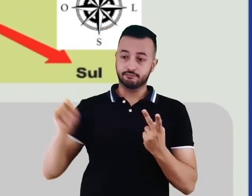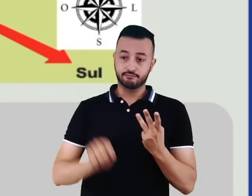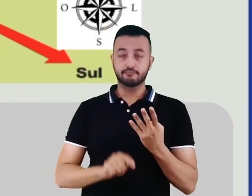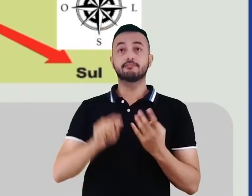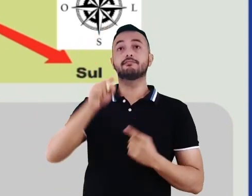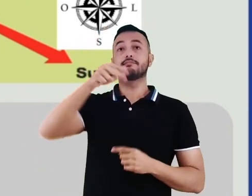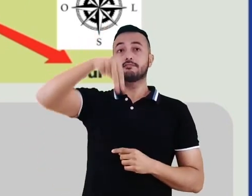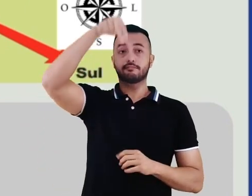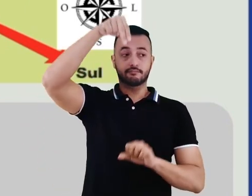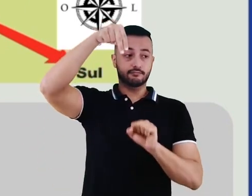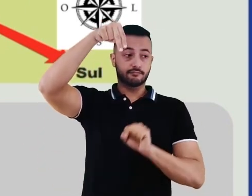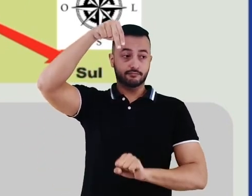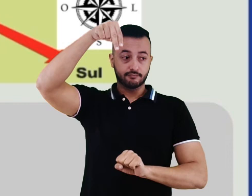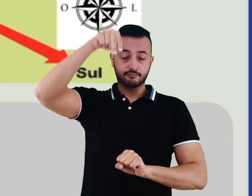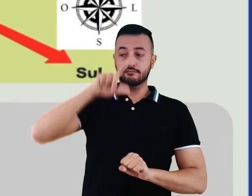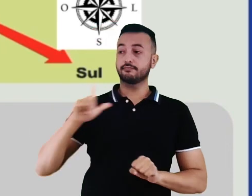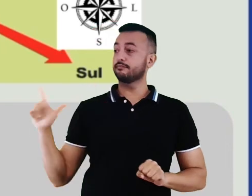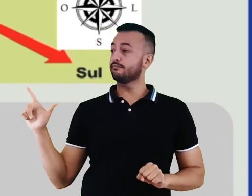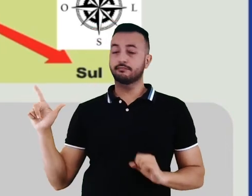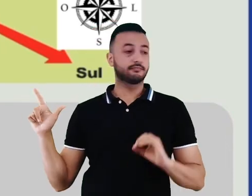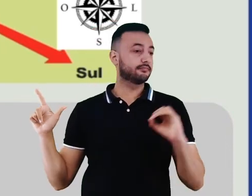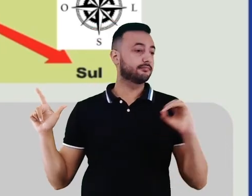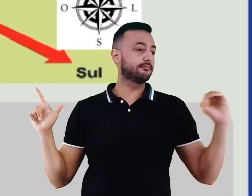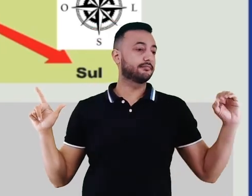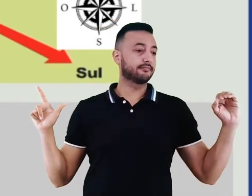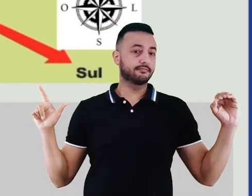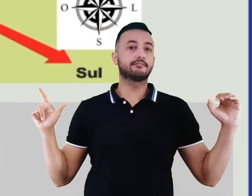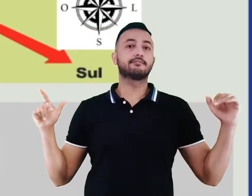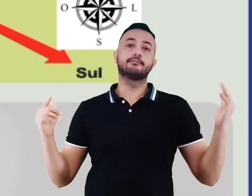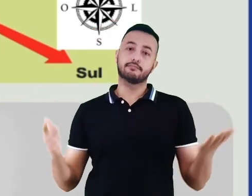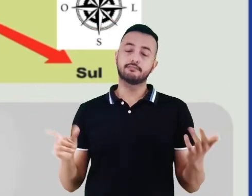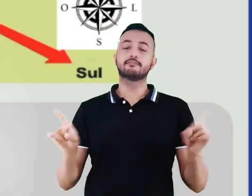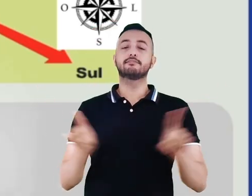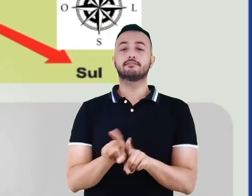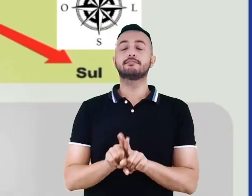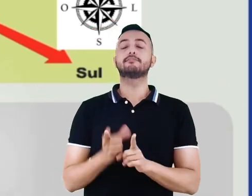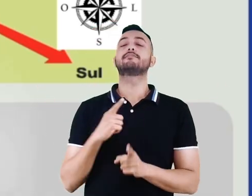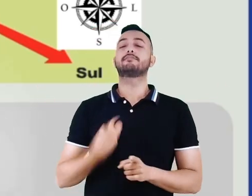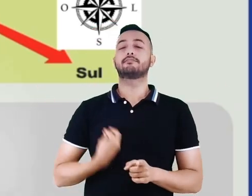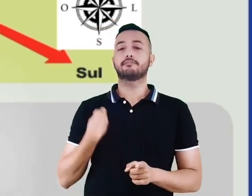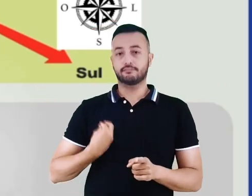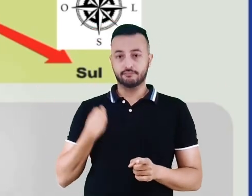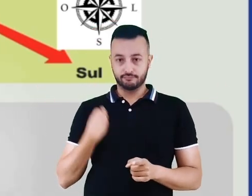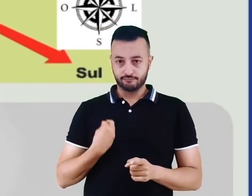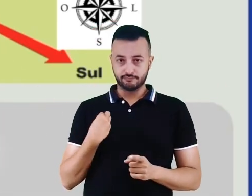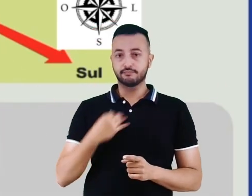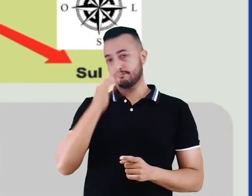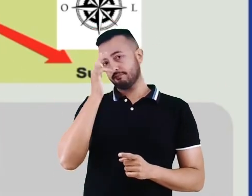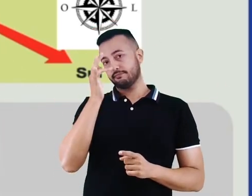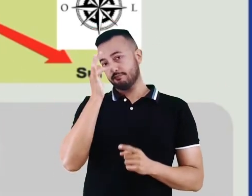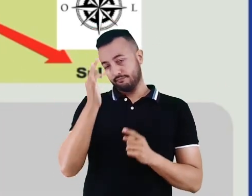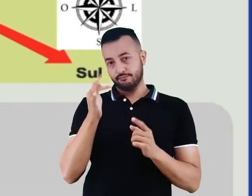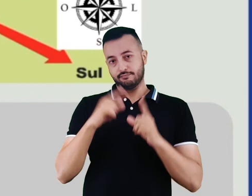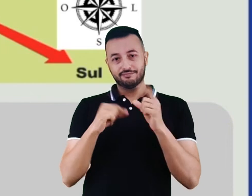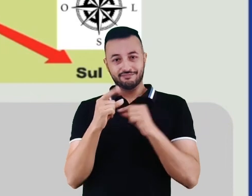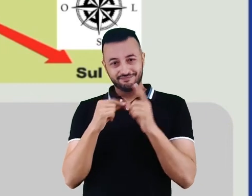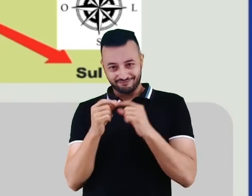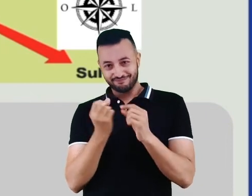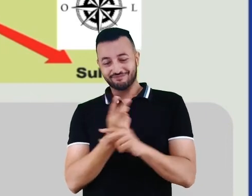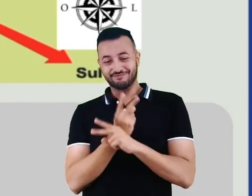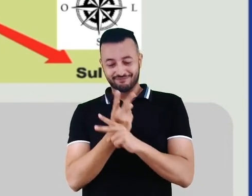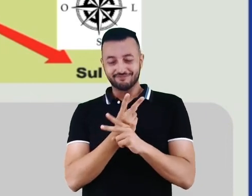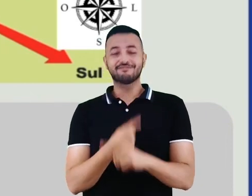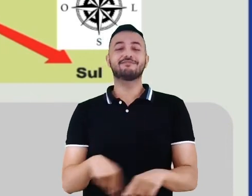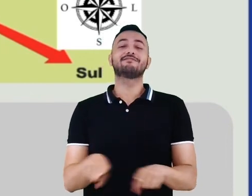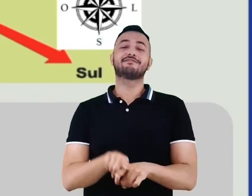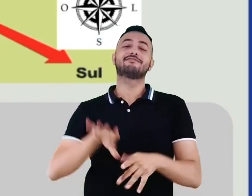norte, sul, leste, oeste e também estão presentes na Rosa dos Ventos, nos